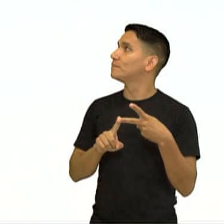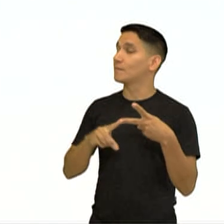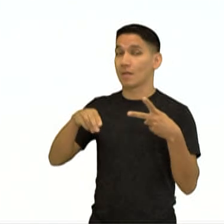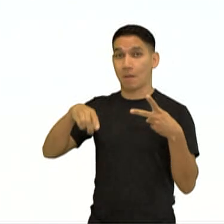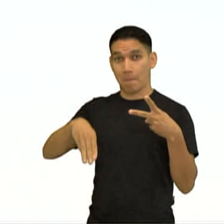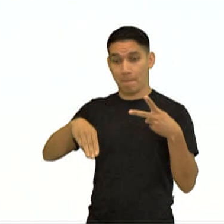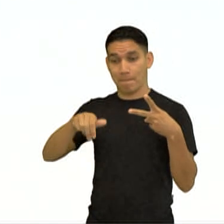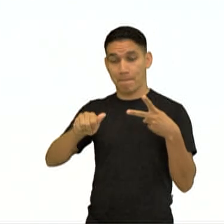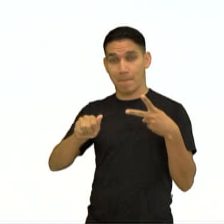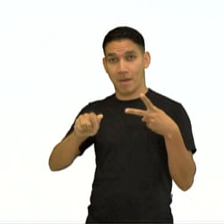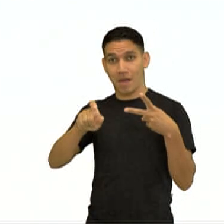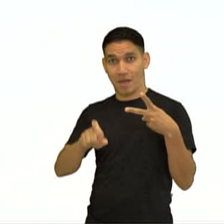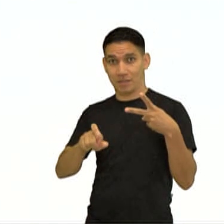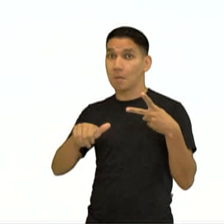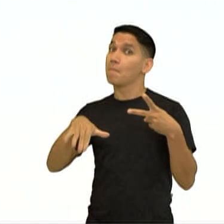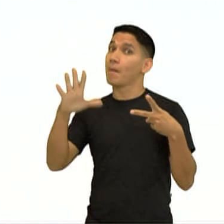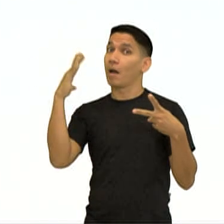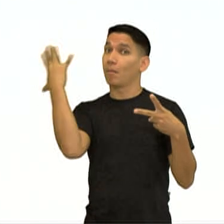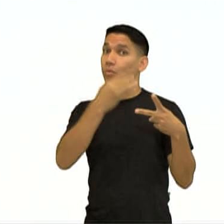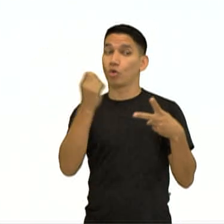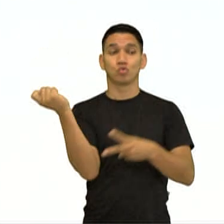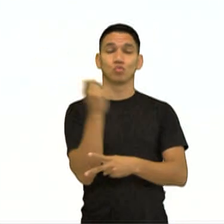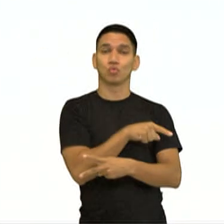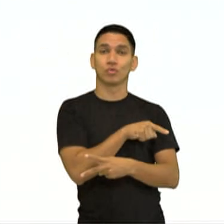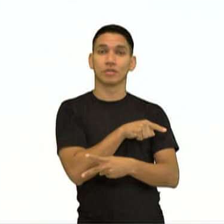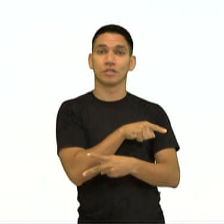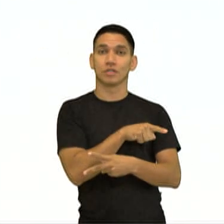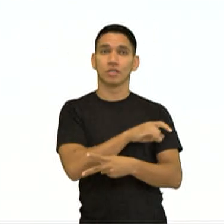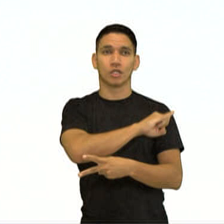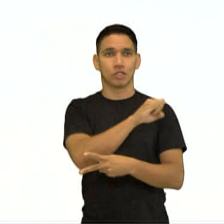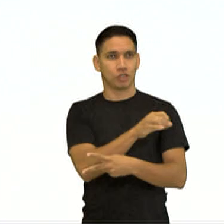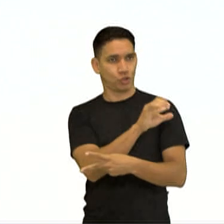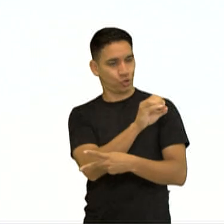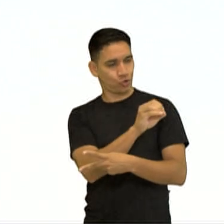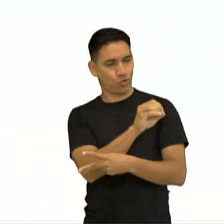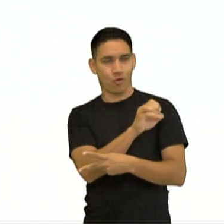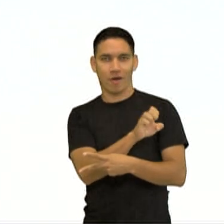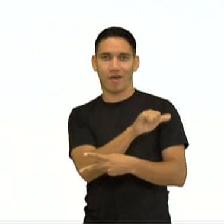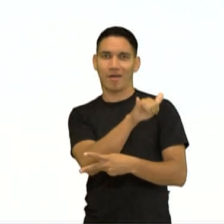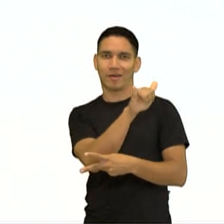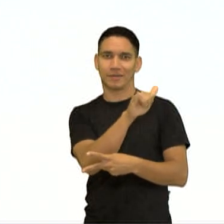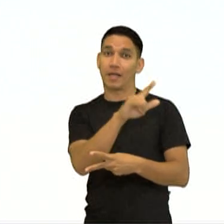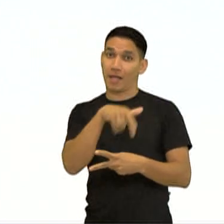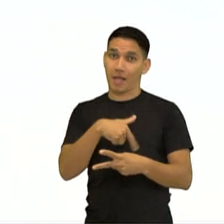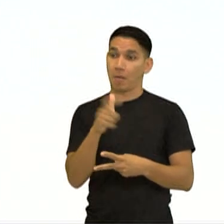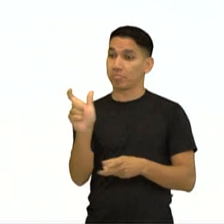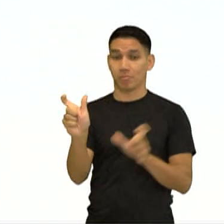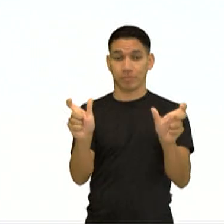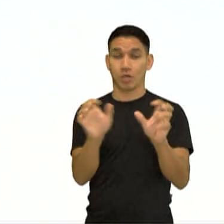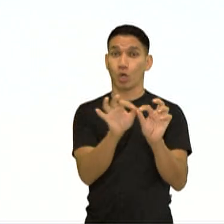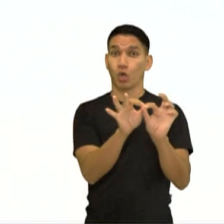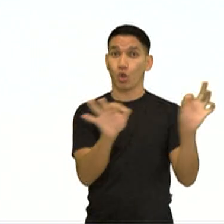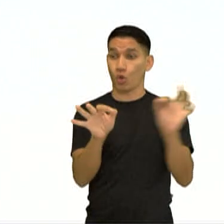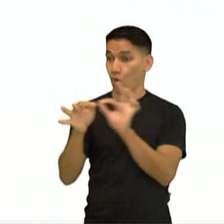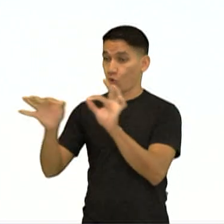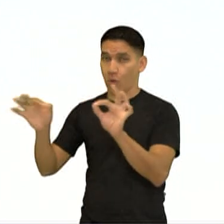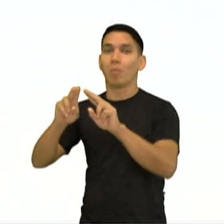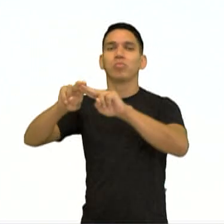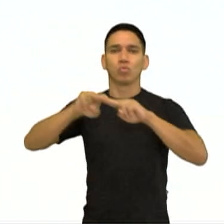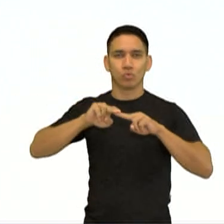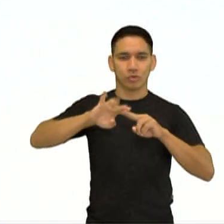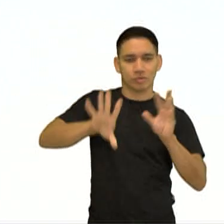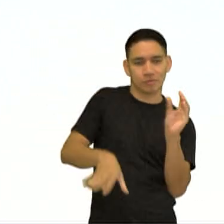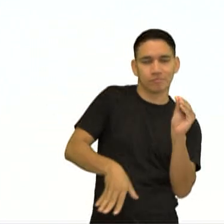mais bonito do que o Joey. Então, são dois adjetivos longos, por isso que a gente utiliza o more e o